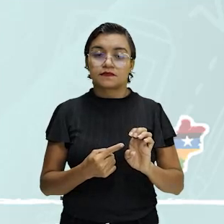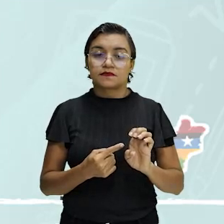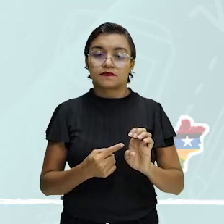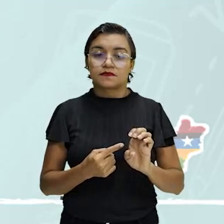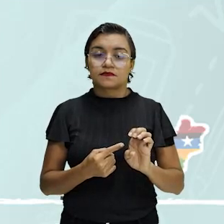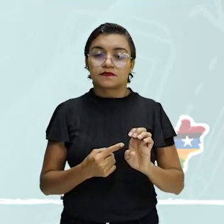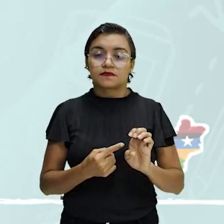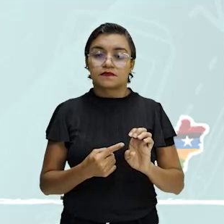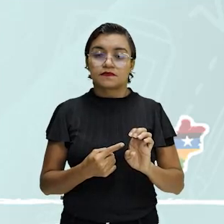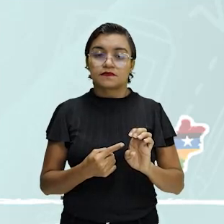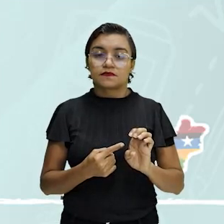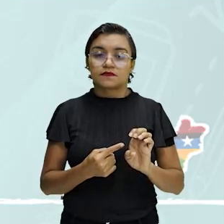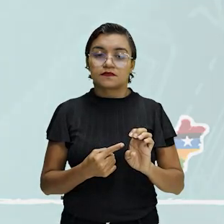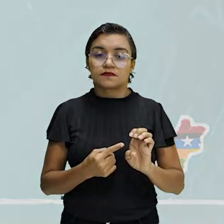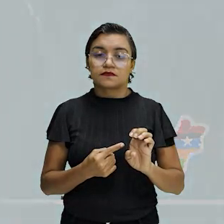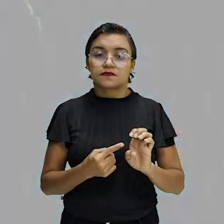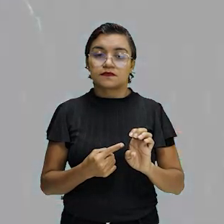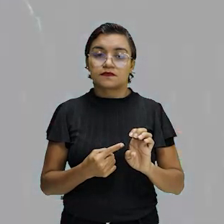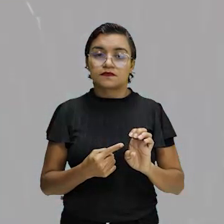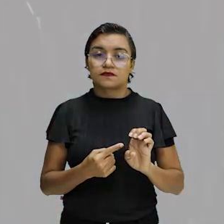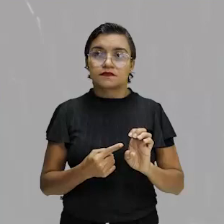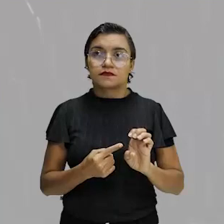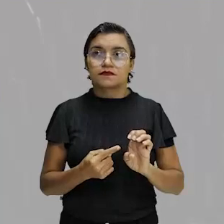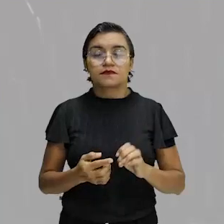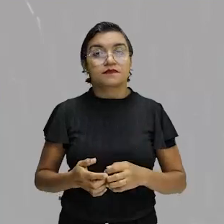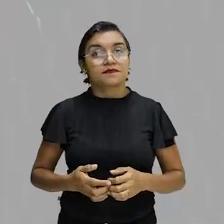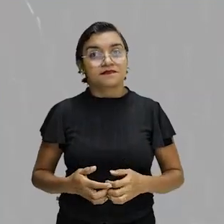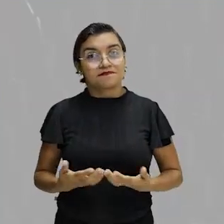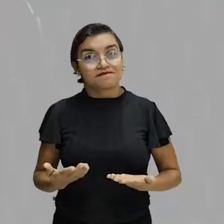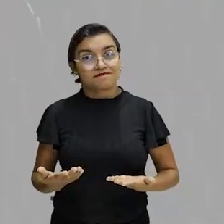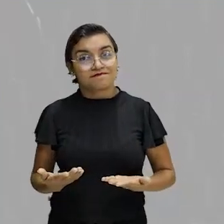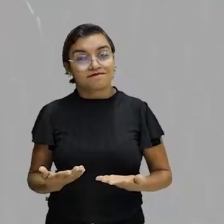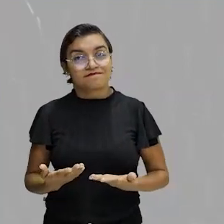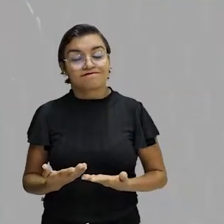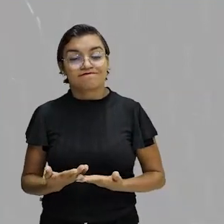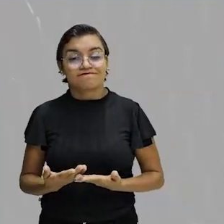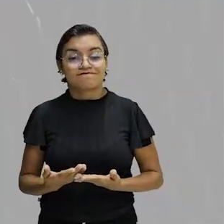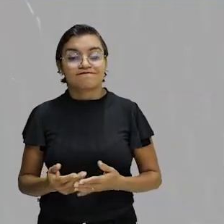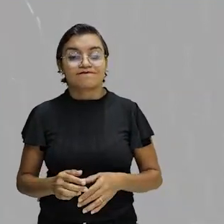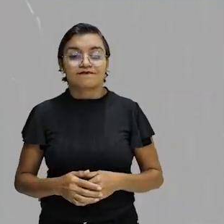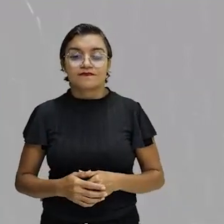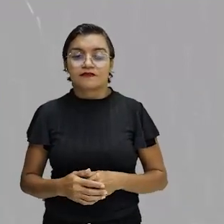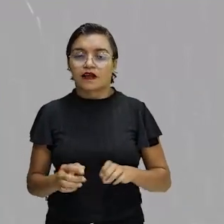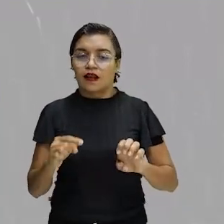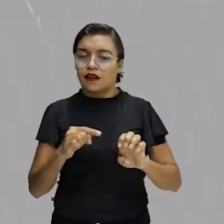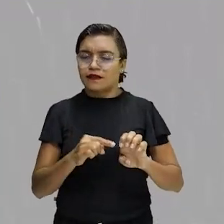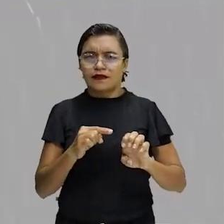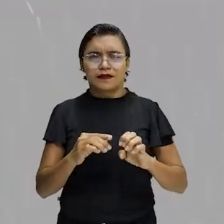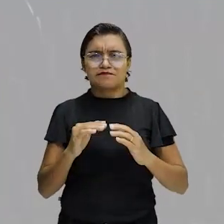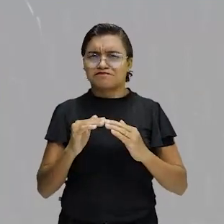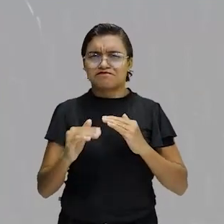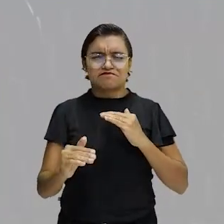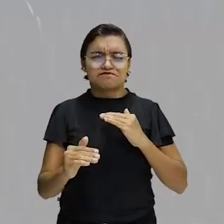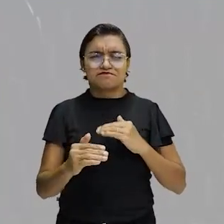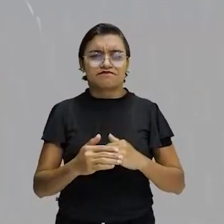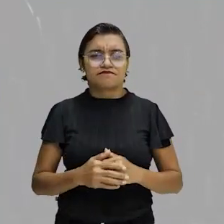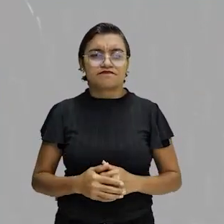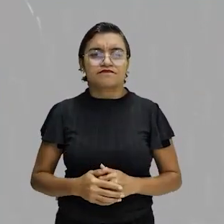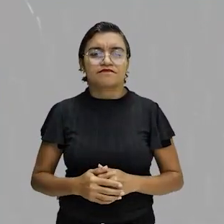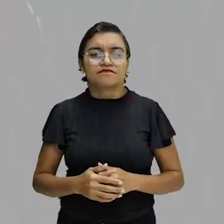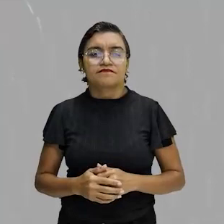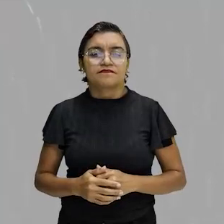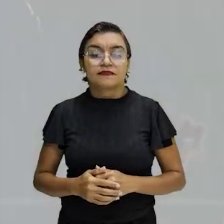alcançar o maior número possível de selecionadores de currículo. Essa aí já está bem fora de questão, né? Então, vamos lá para a opção